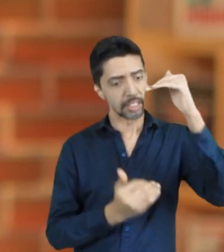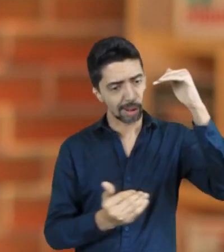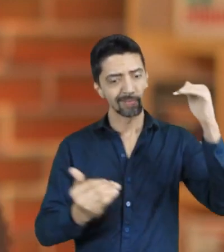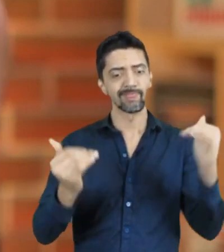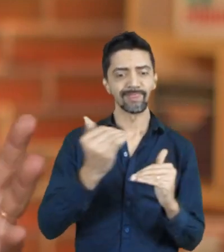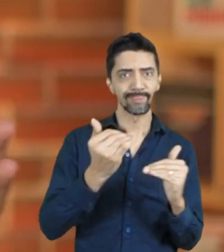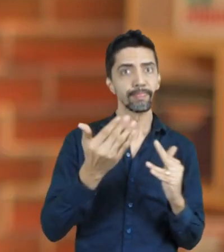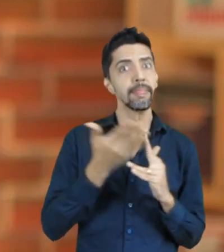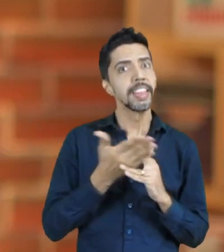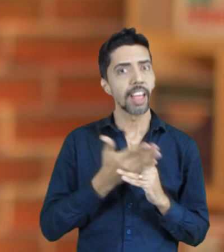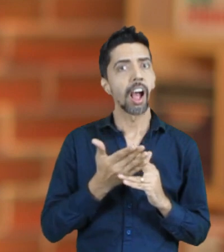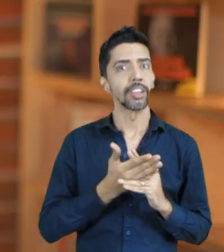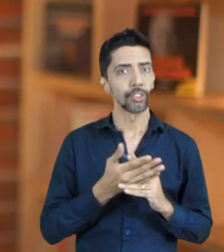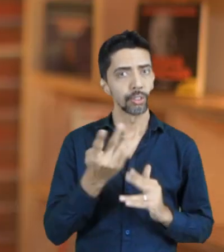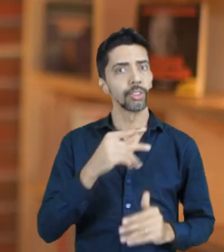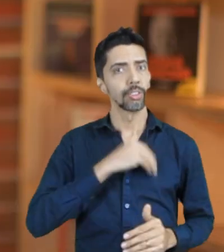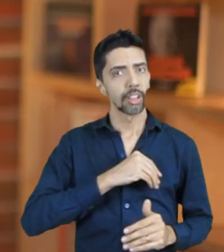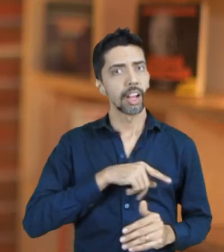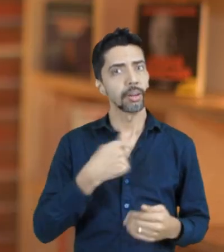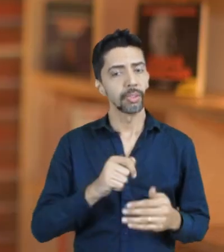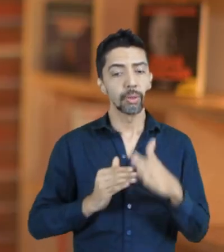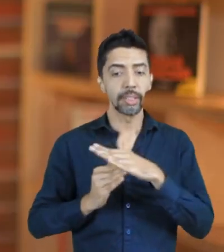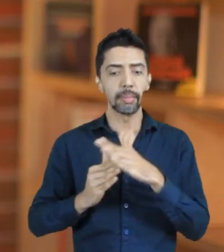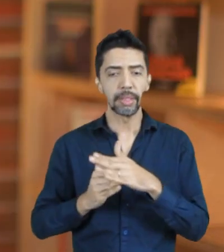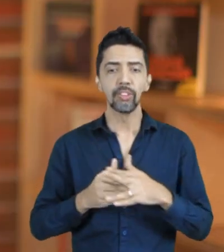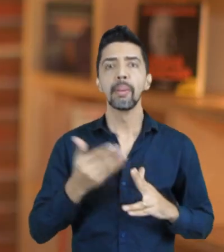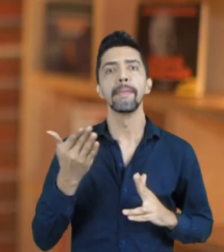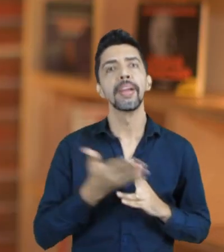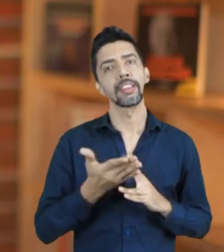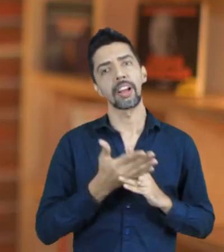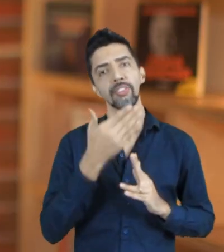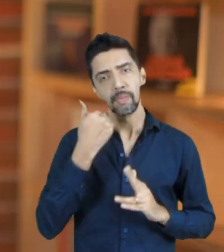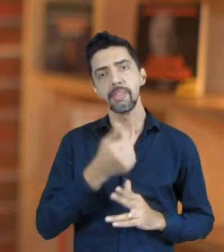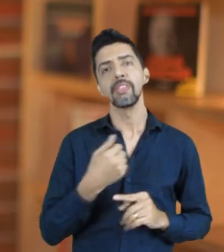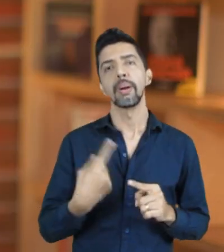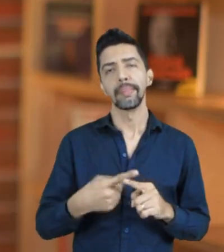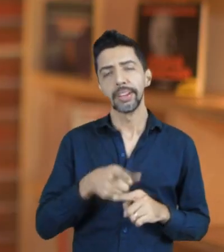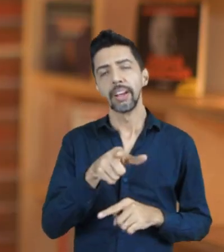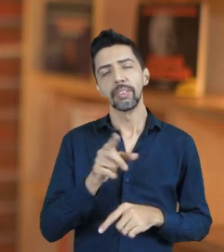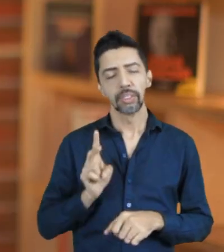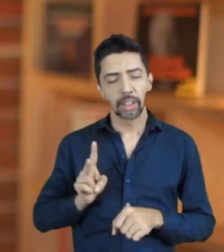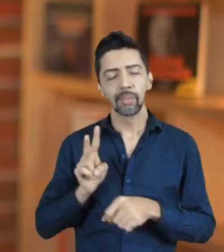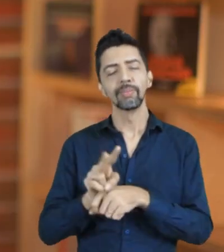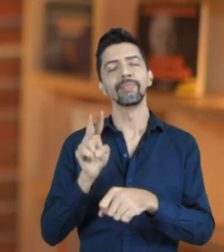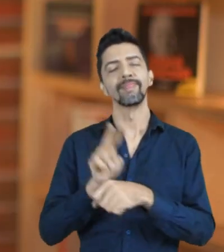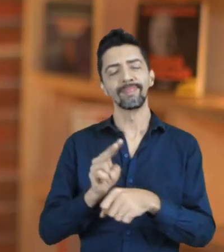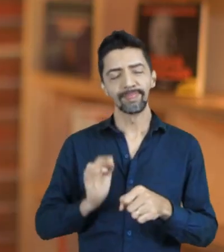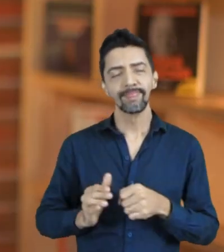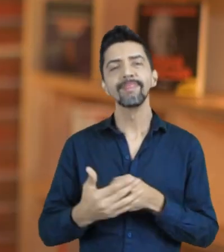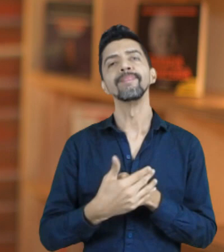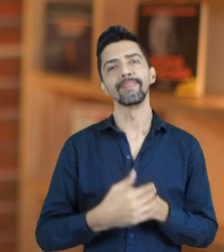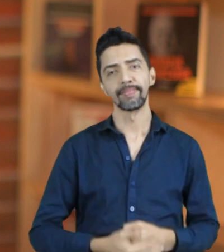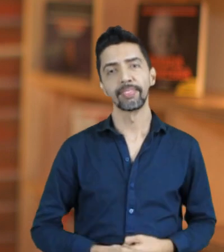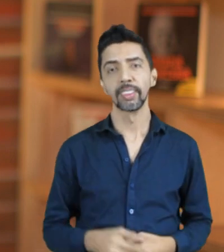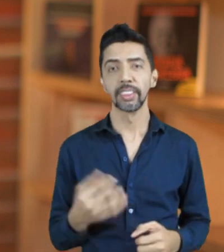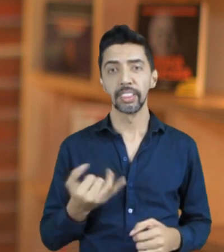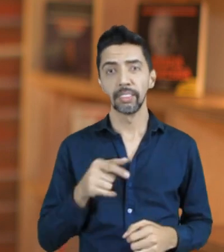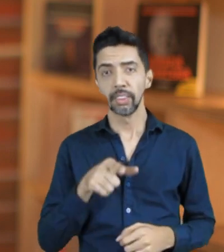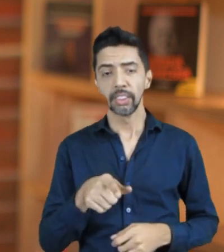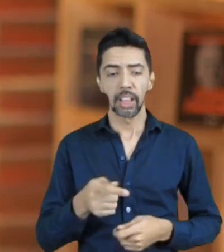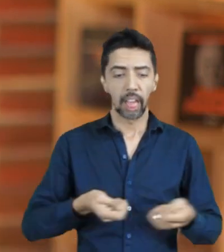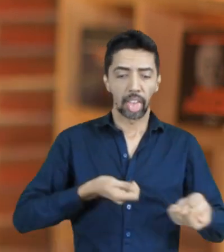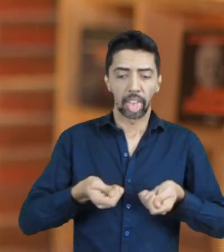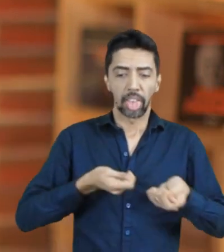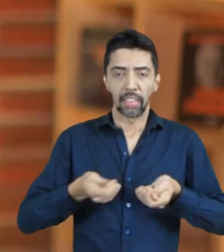no máximo metade do seu ganho porque assim você brinda a sua vulnerabilidade financeira você não